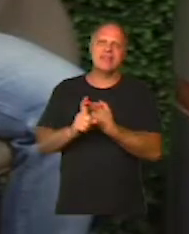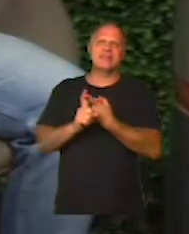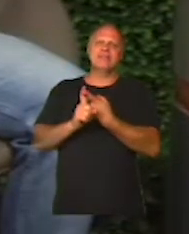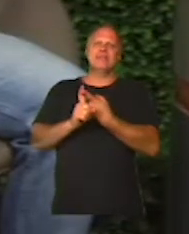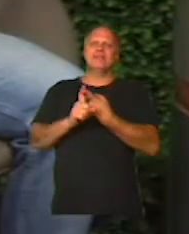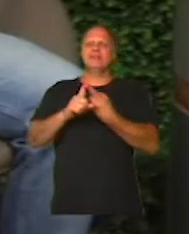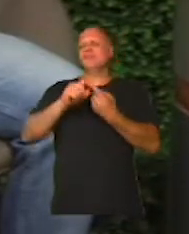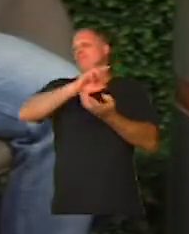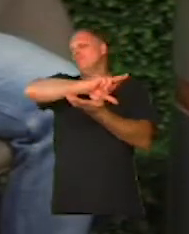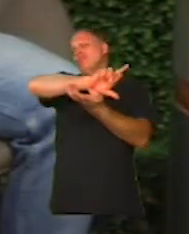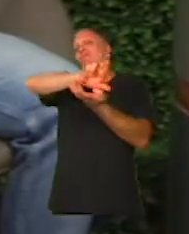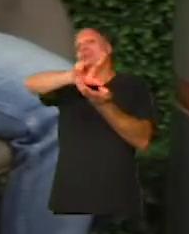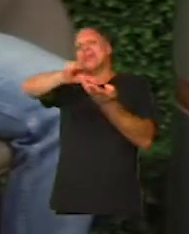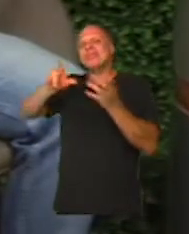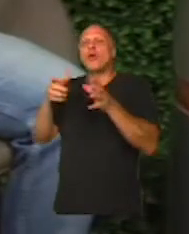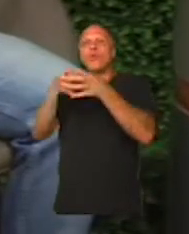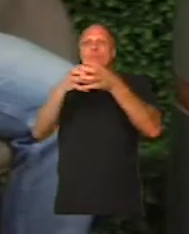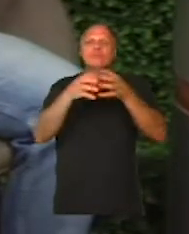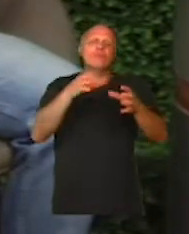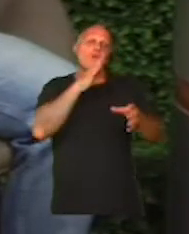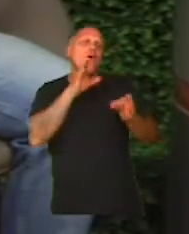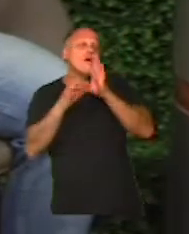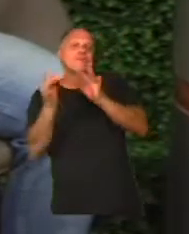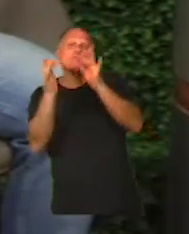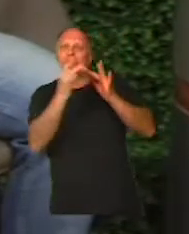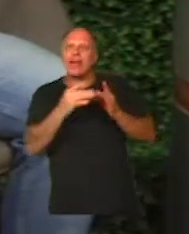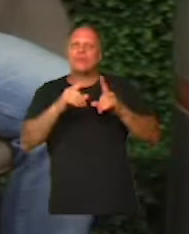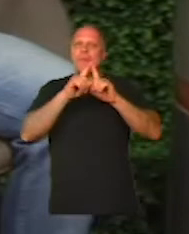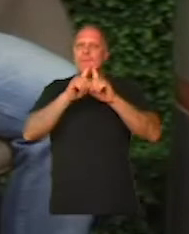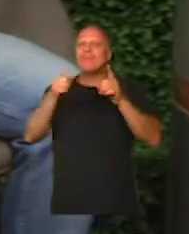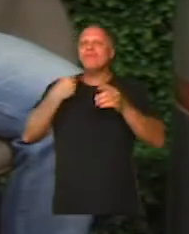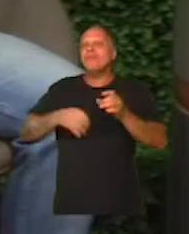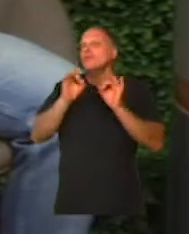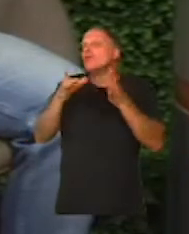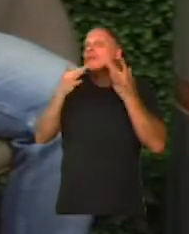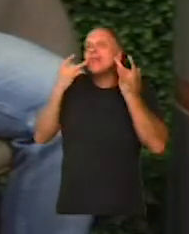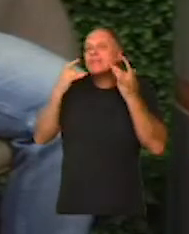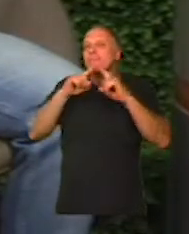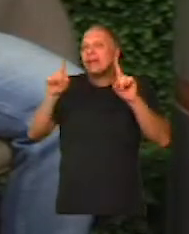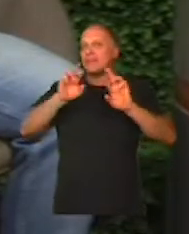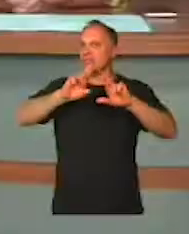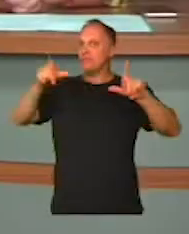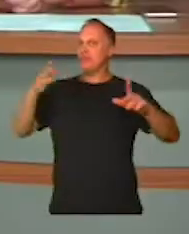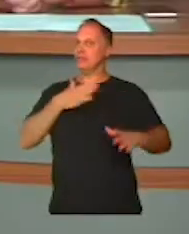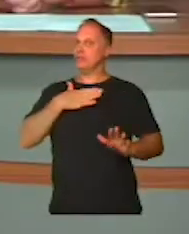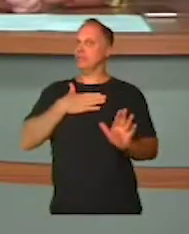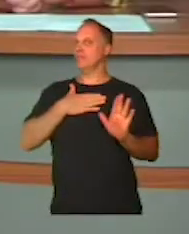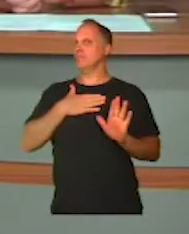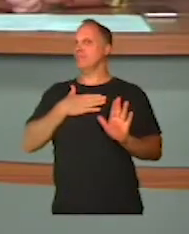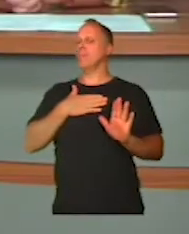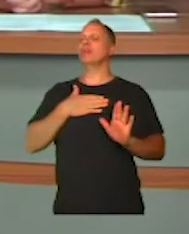Lucy Sena, assim como tem outros grupos que vivem só da arte, né? Mas eles vivem diferente de mim, né?